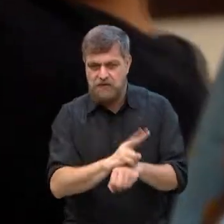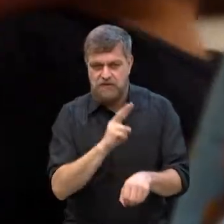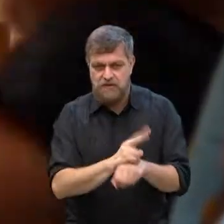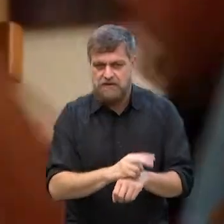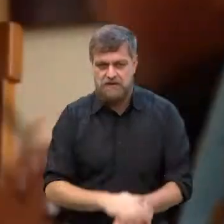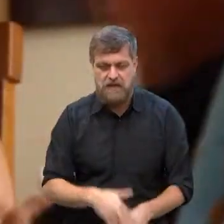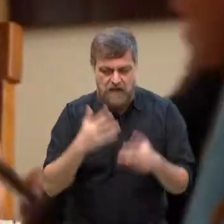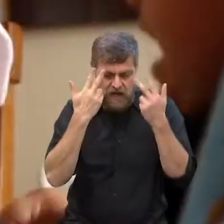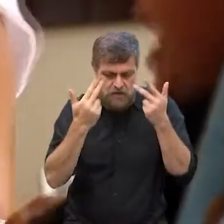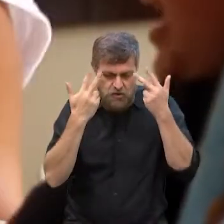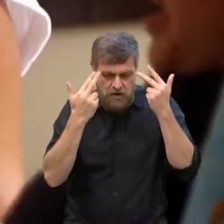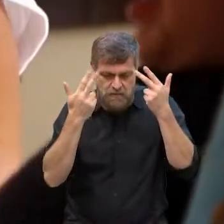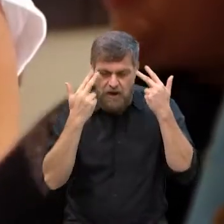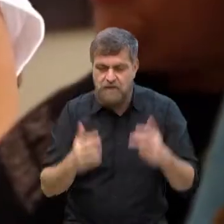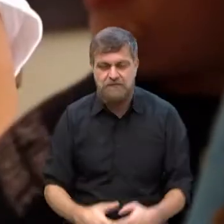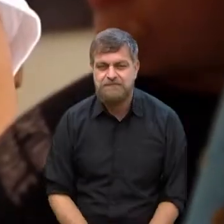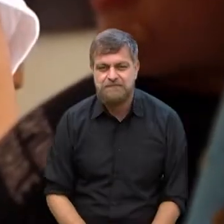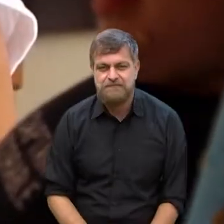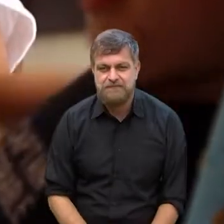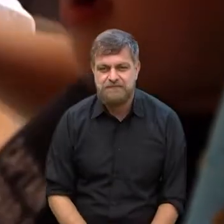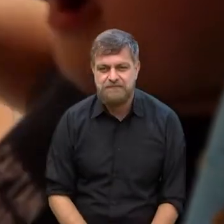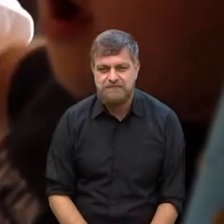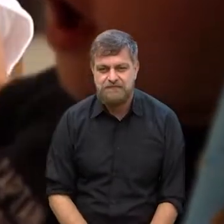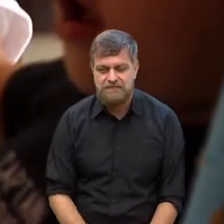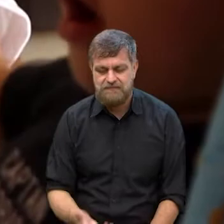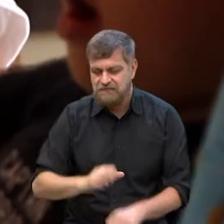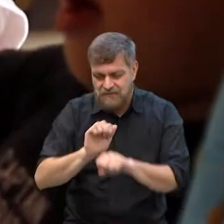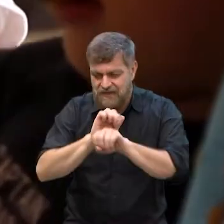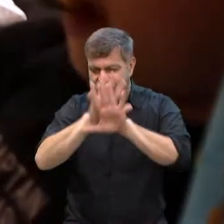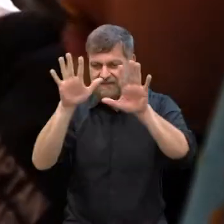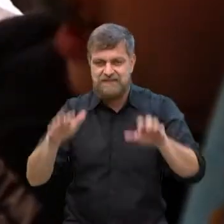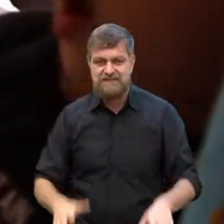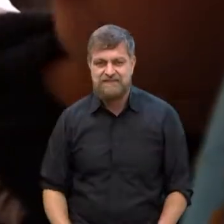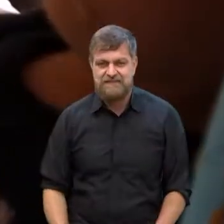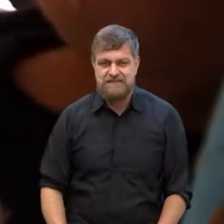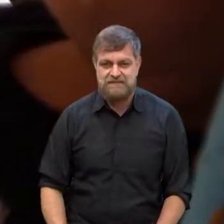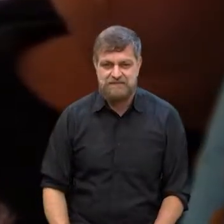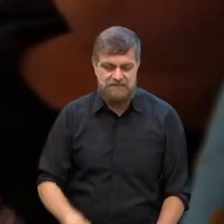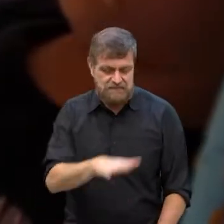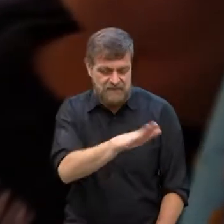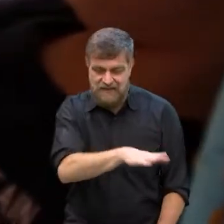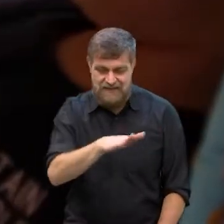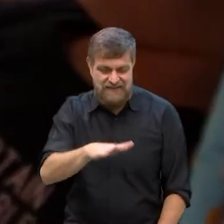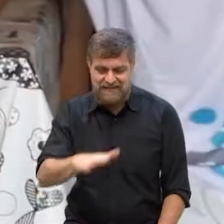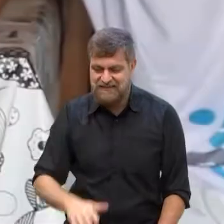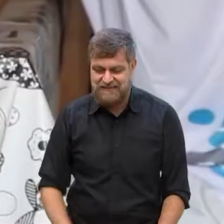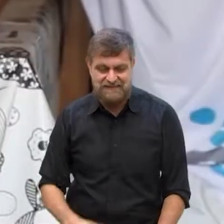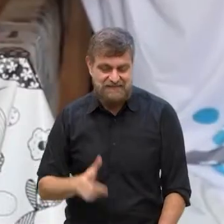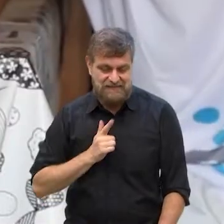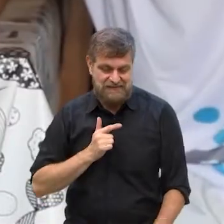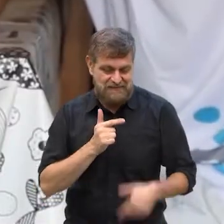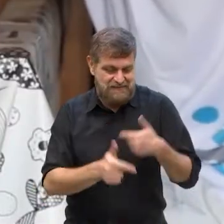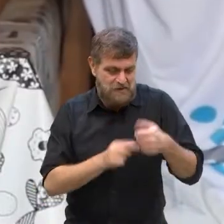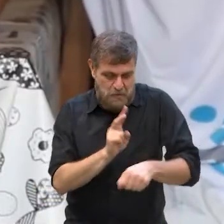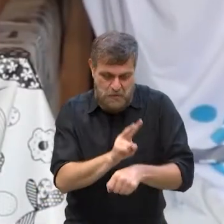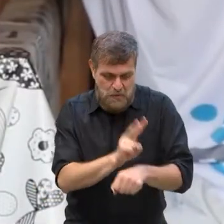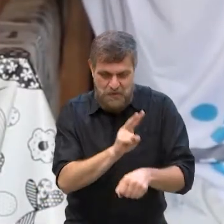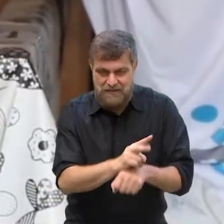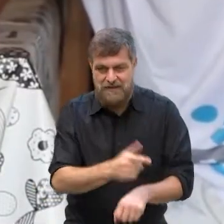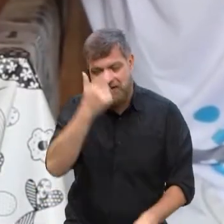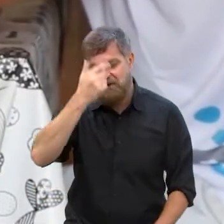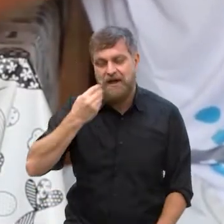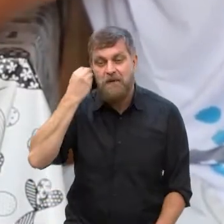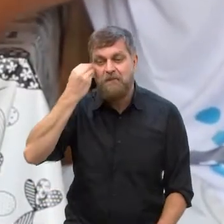de criança. Isso deixar bem claro, né? Não dá trabalho de criança, claro. Mas que para mim está sendo uma